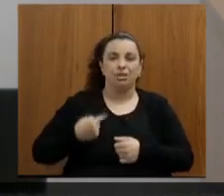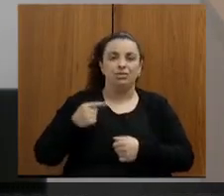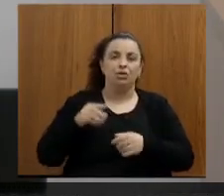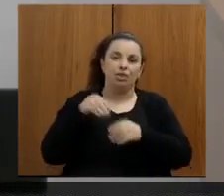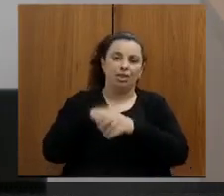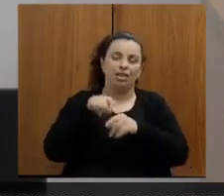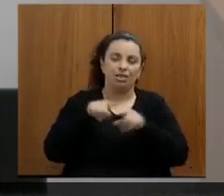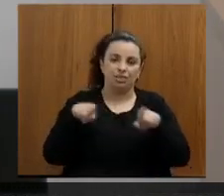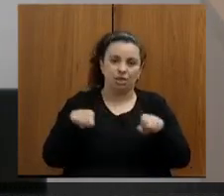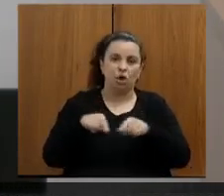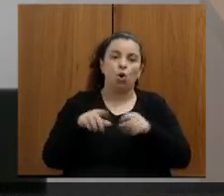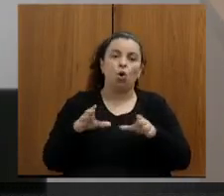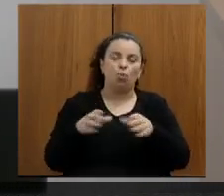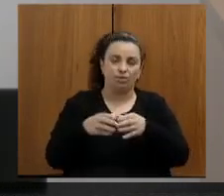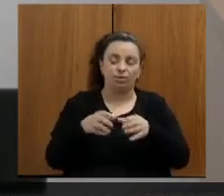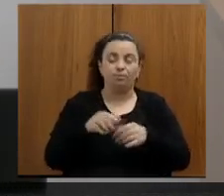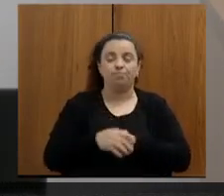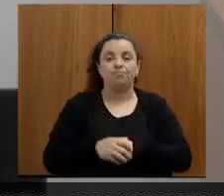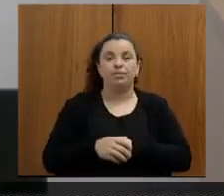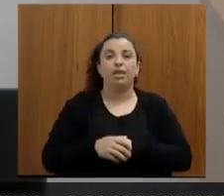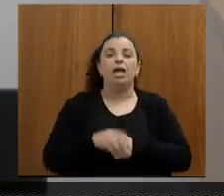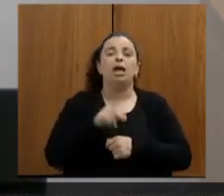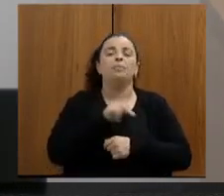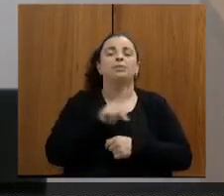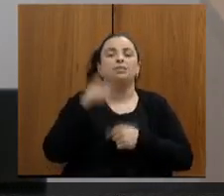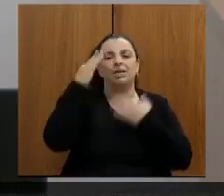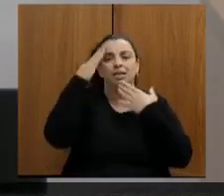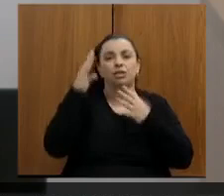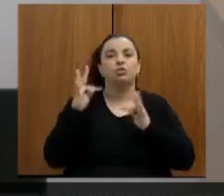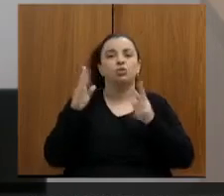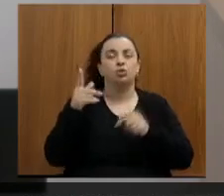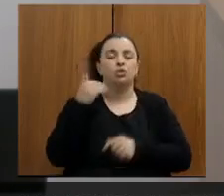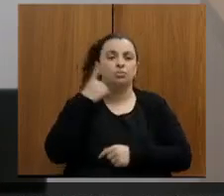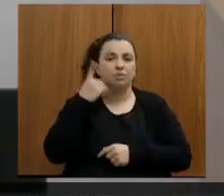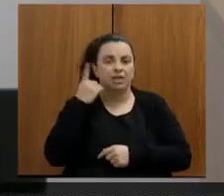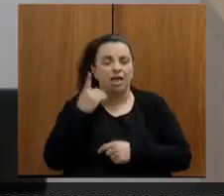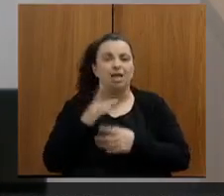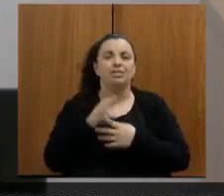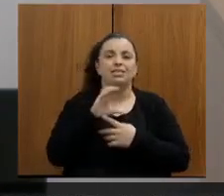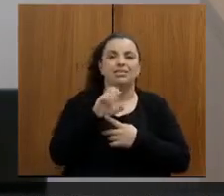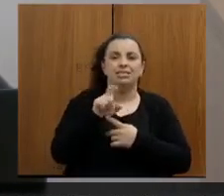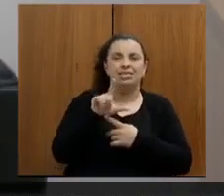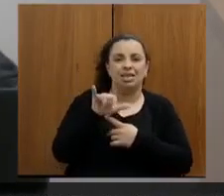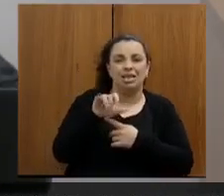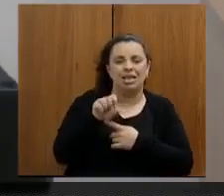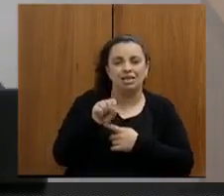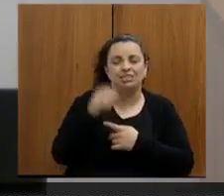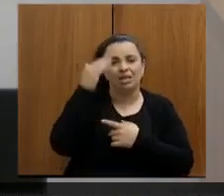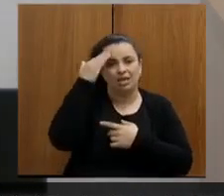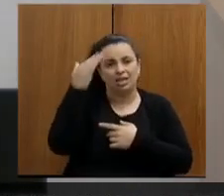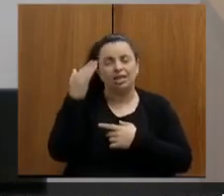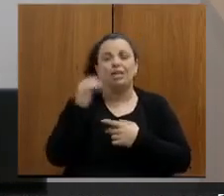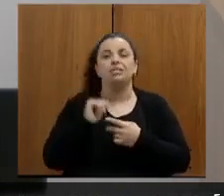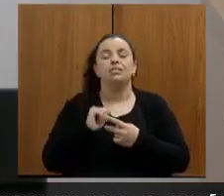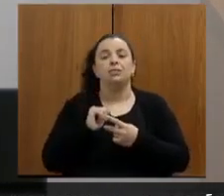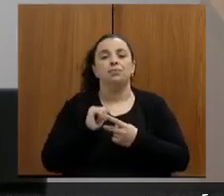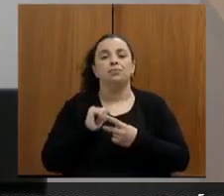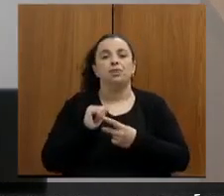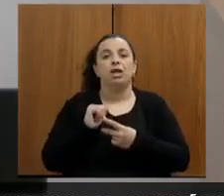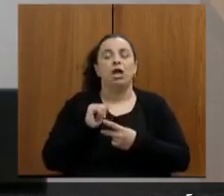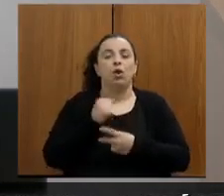presidência gostaria de agradecer a presença de todos os deputados da deputada atualizar viola agradecer